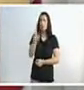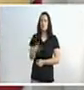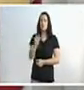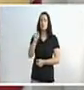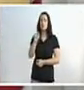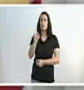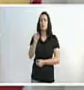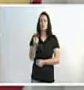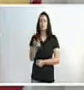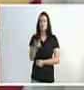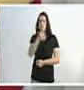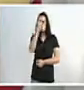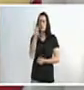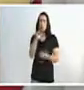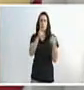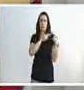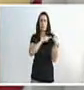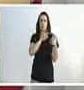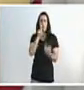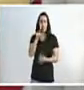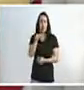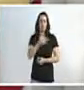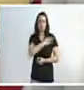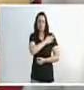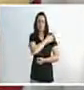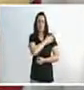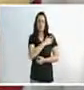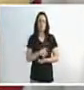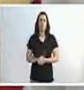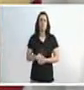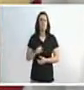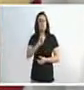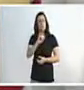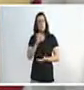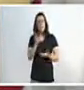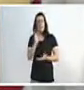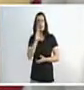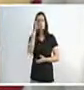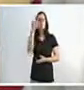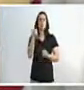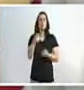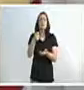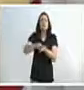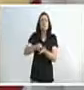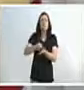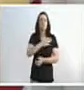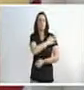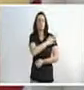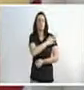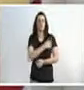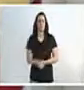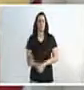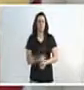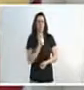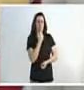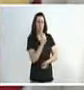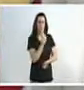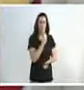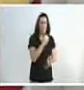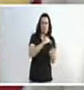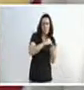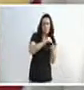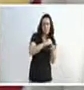caneta. Quem manda é o prefeito. Para resolver, tem que cobrar do prefeito. Cobrar de secretário,